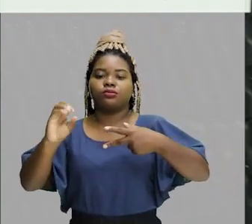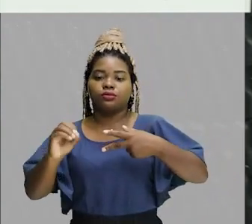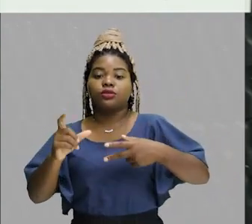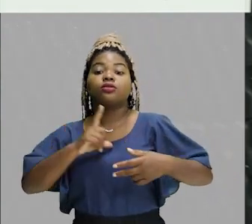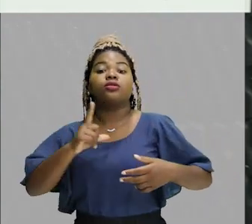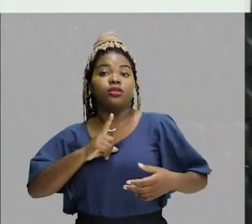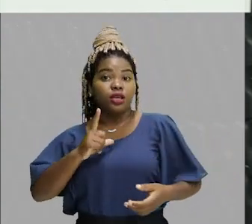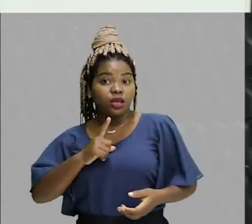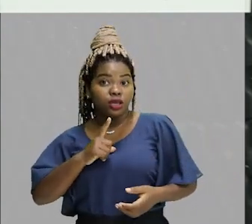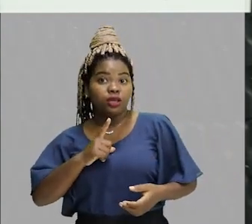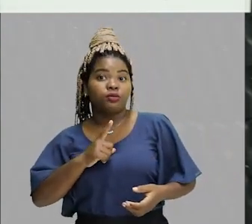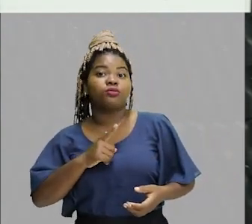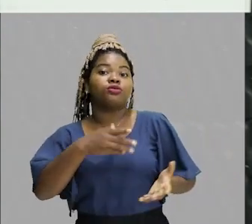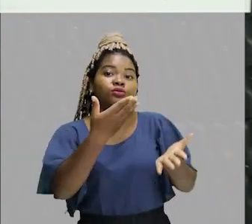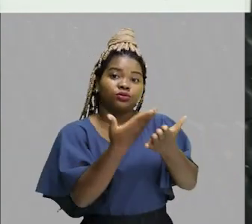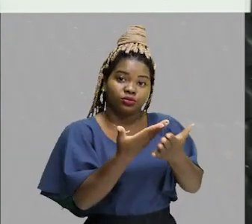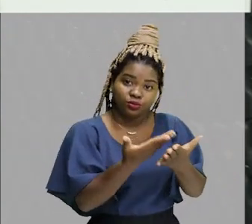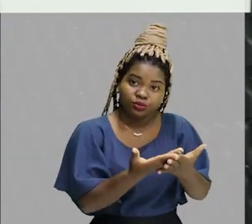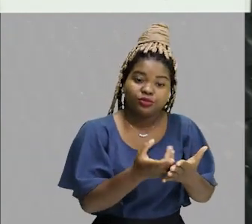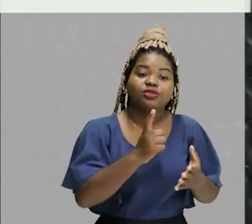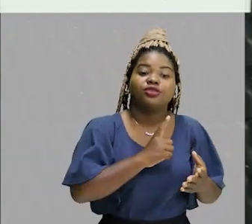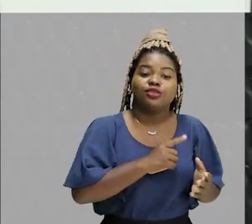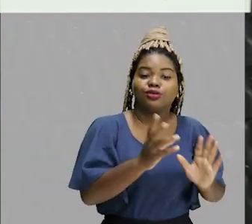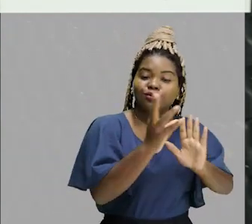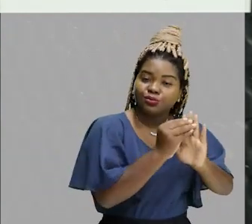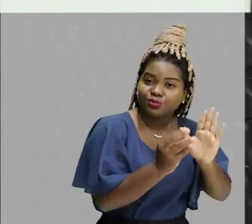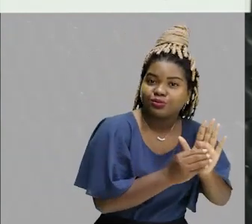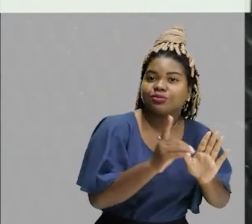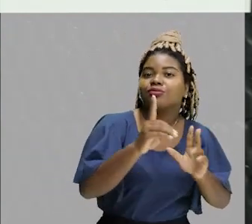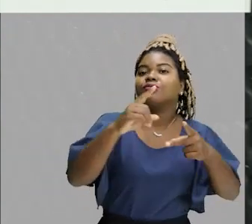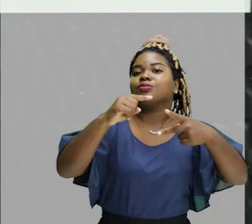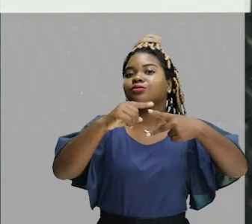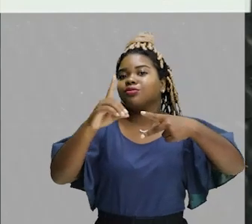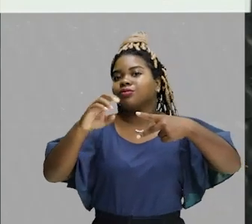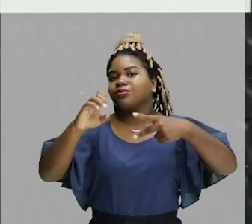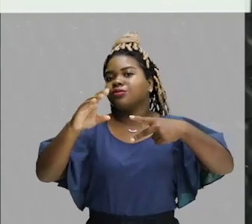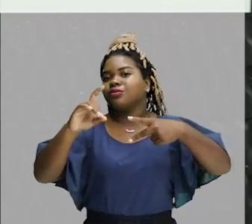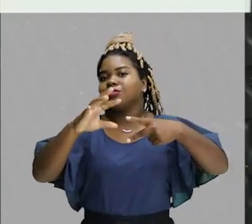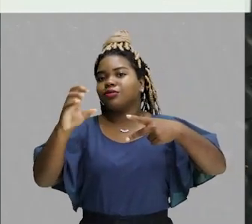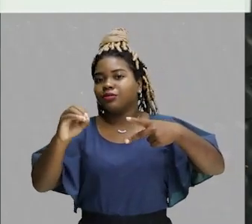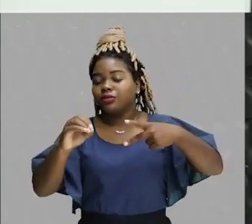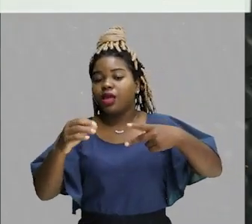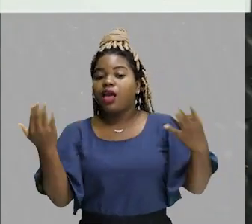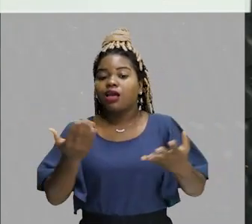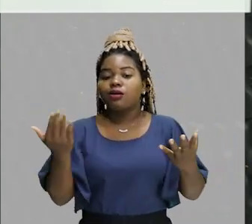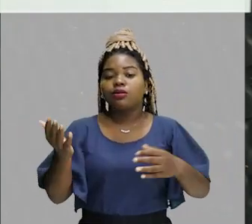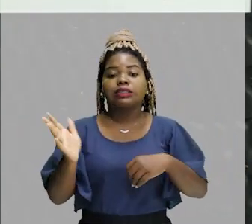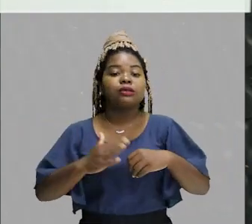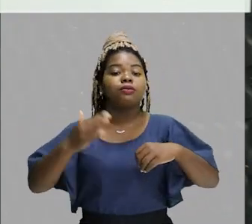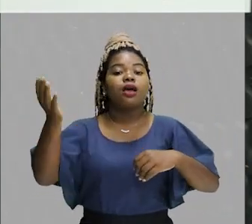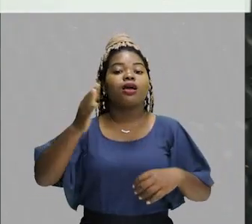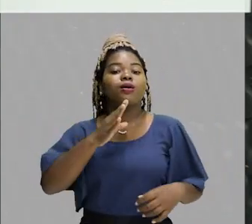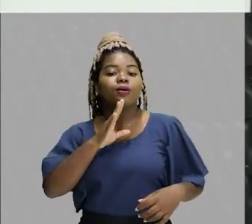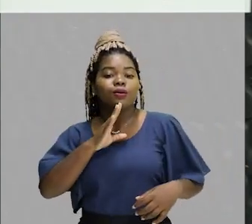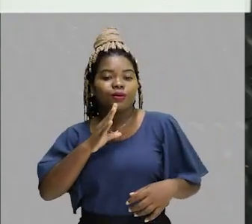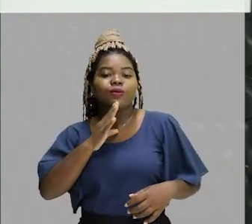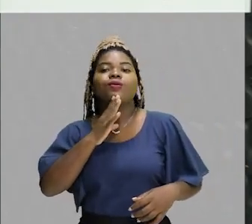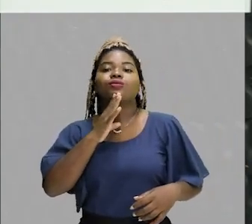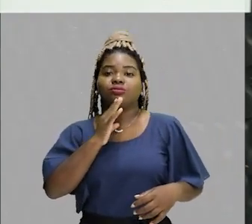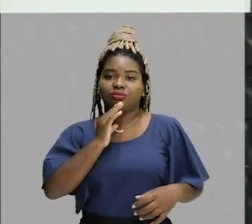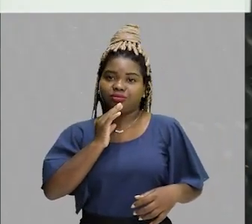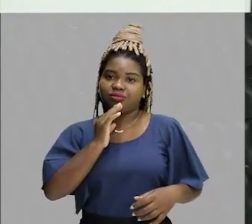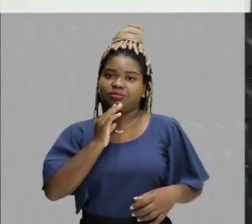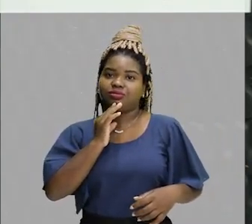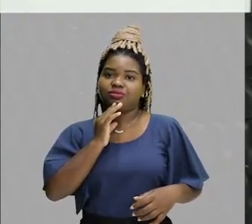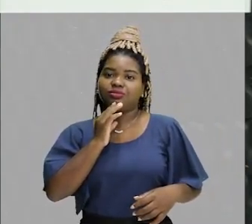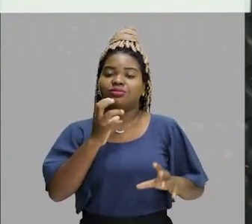aula que já toca dentro do assunto dedução. Agora tu já tem mais conhecimentos sobre o caráter desse